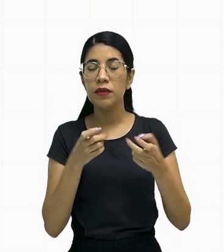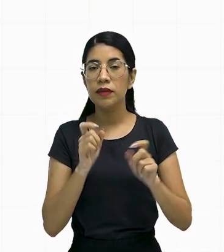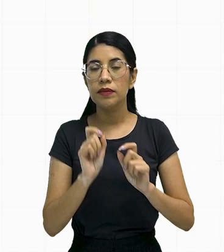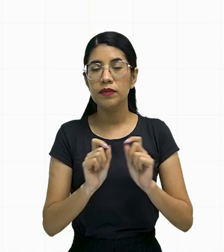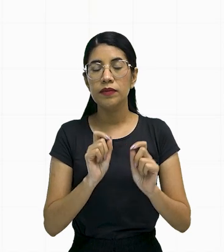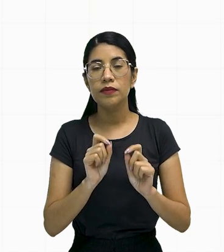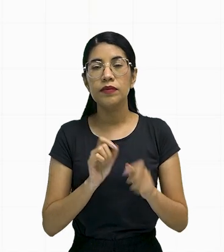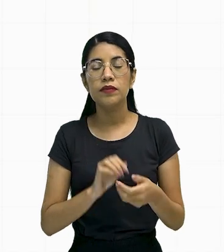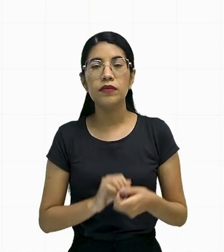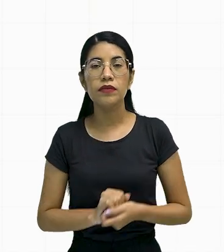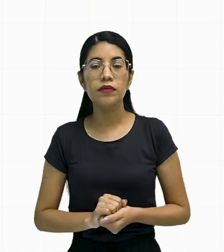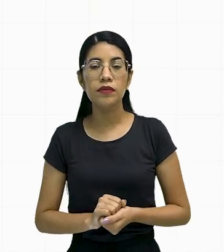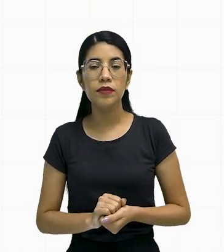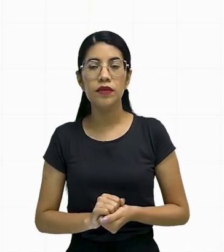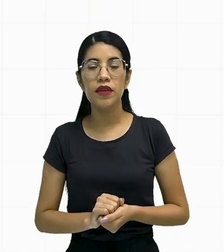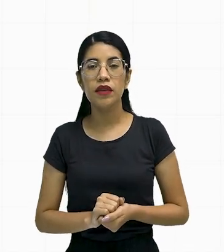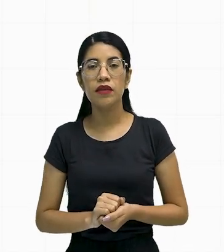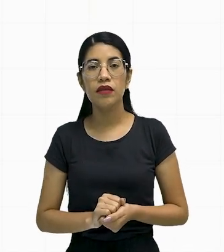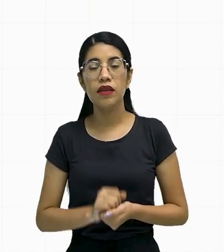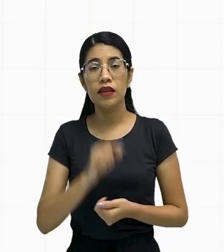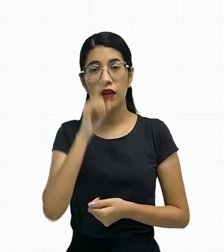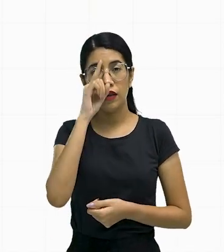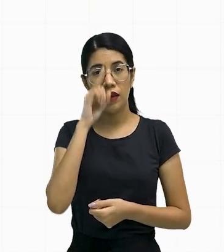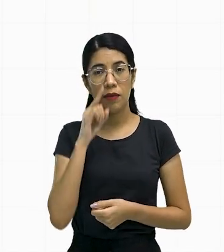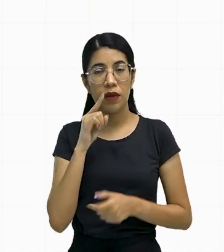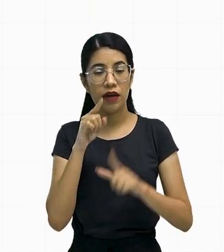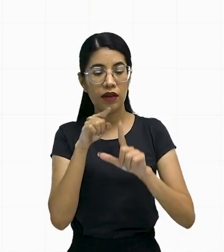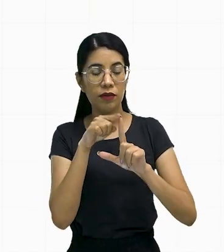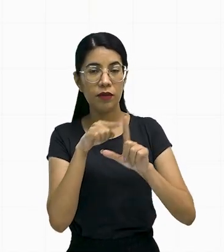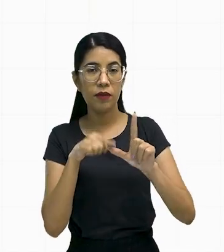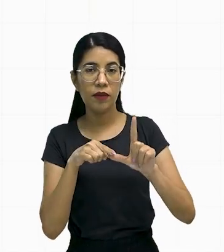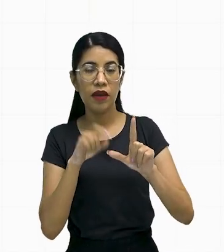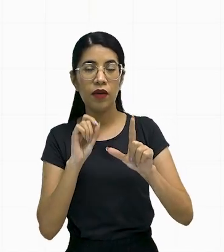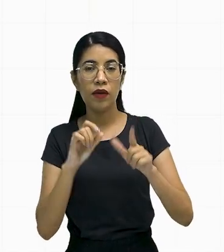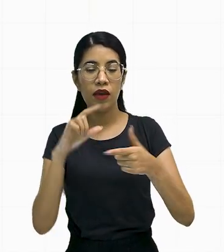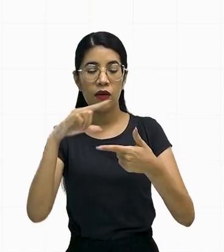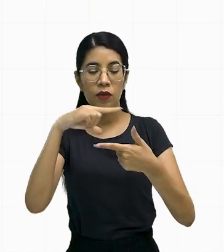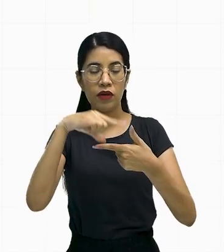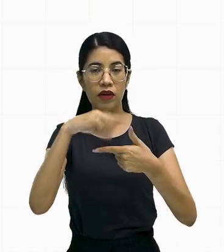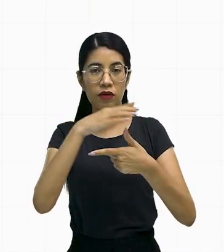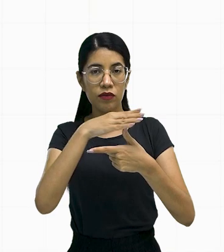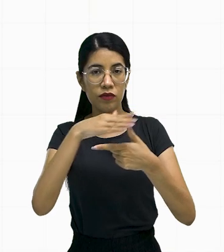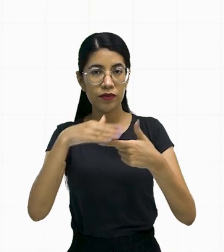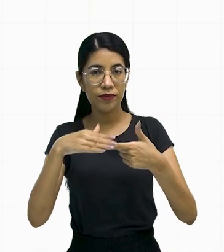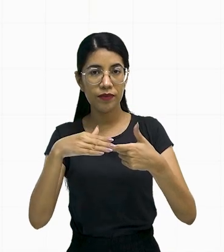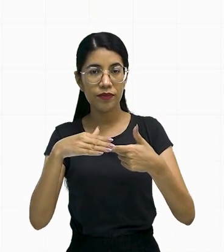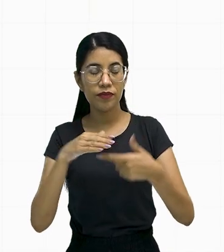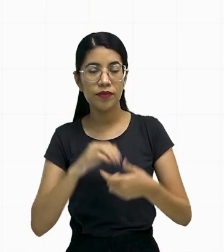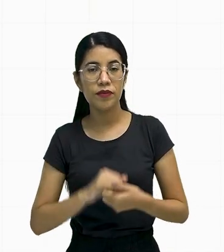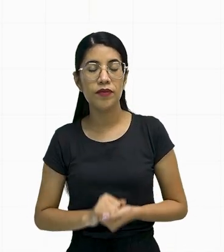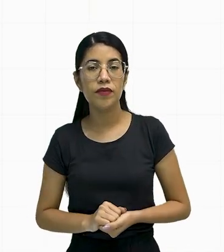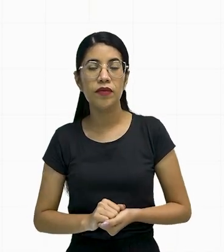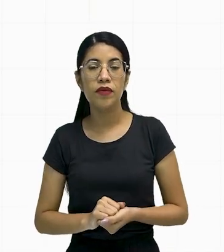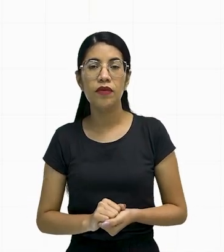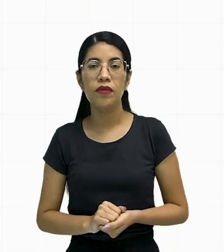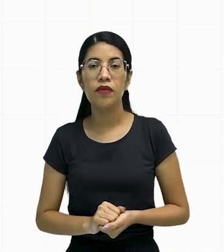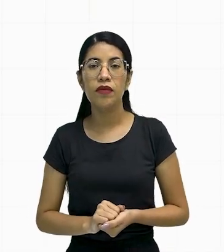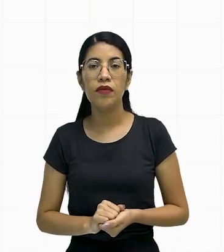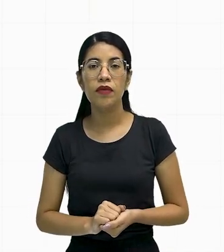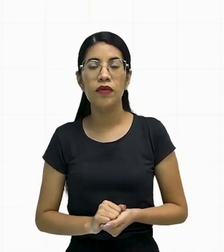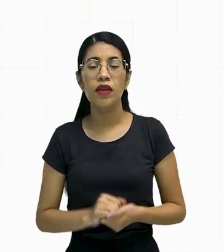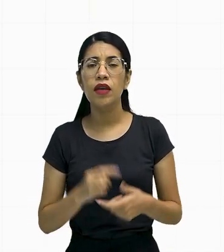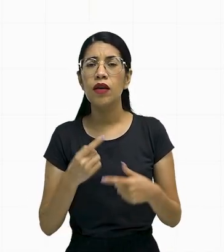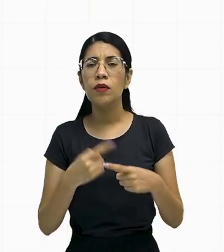que esse triângulozinho que eu estou pintando de amarelo é um triângulo retângulo, tá bom? Por que eu sei que